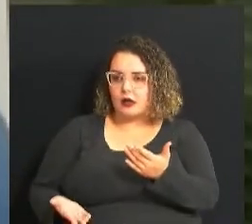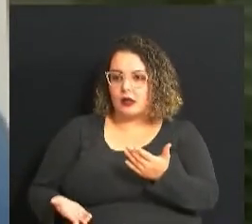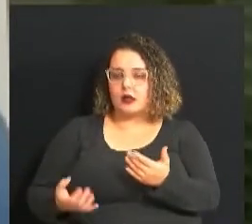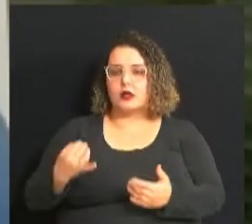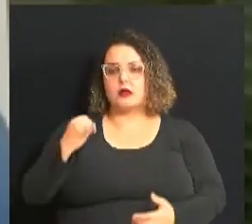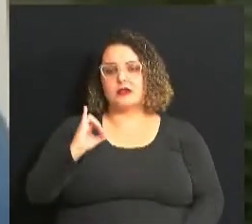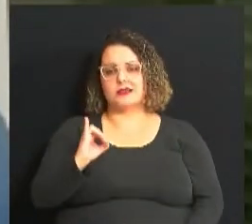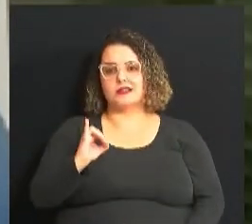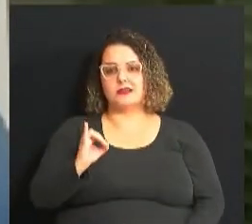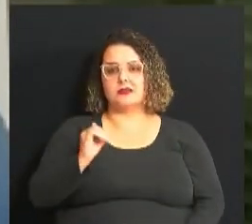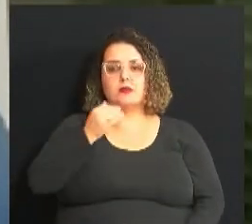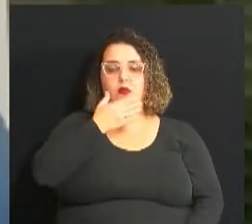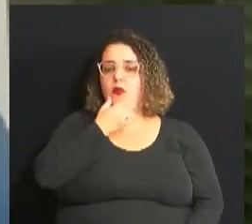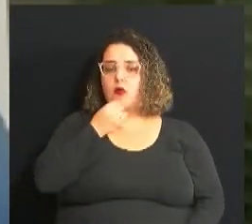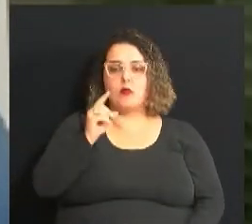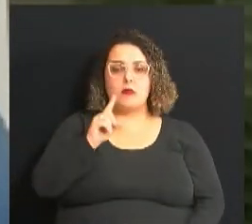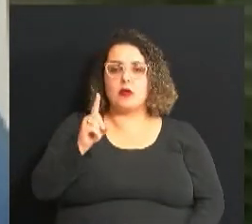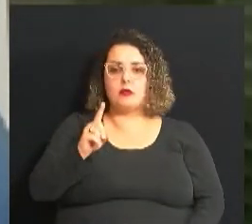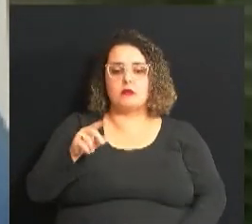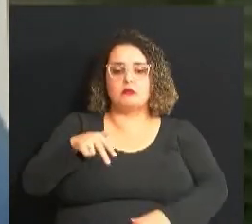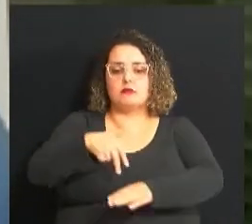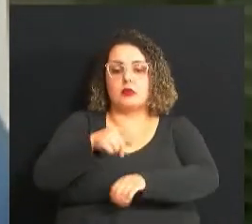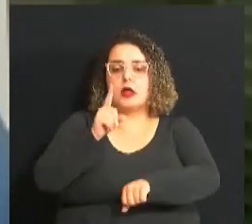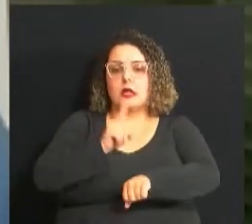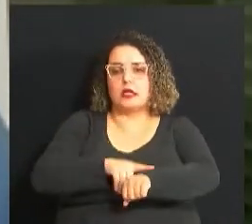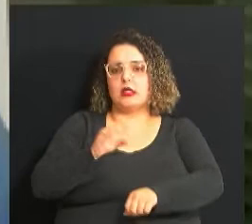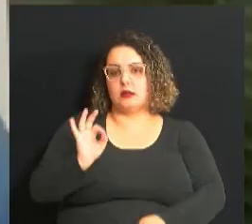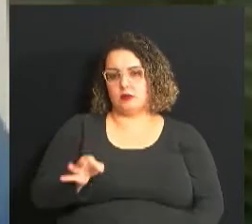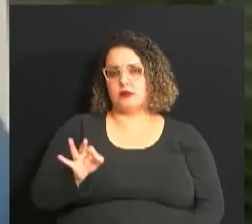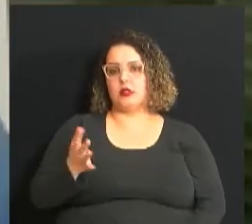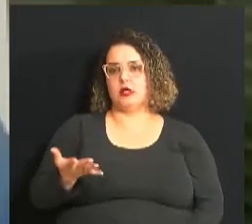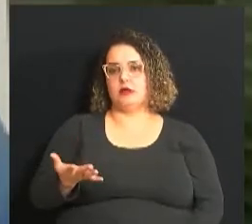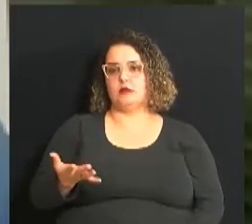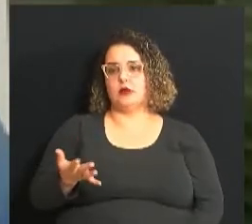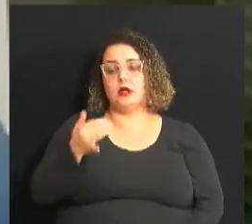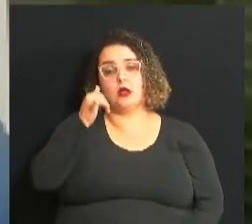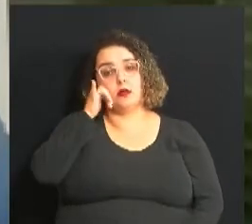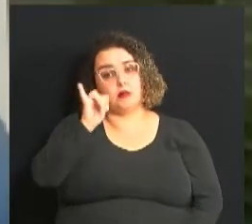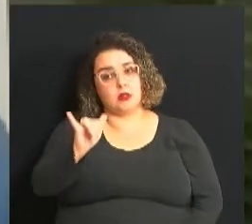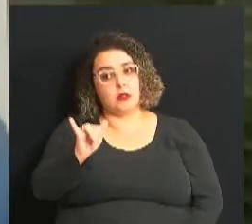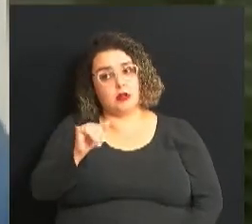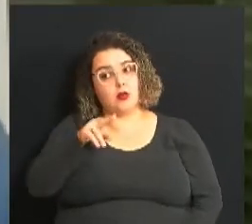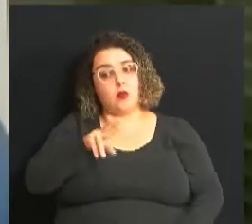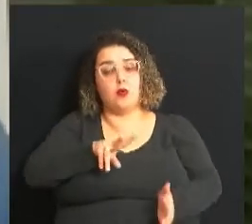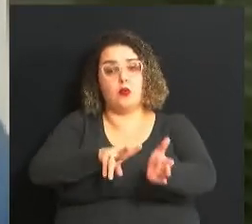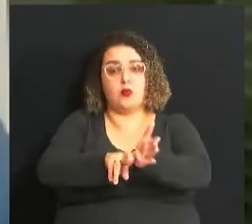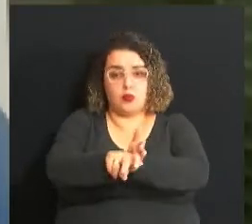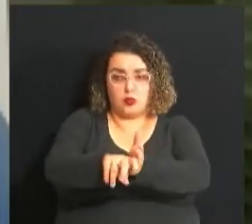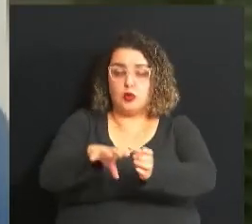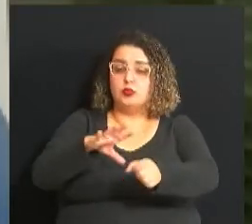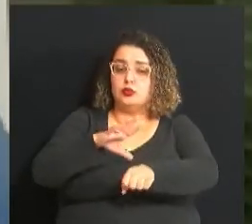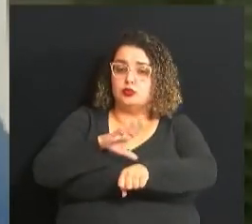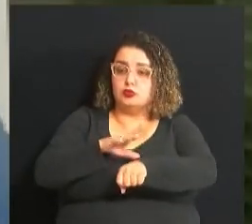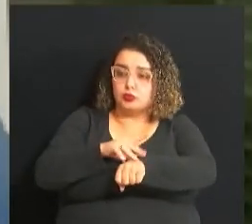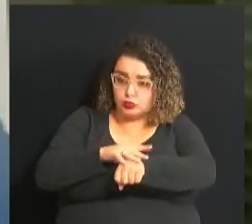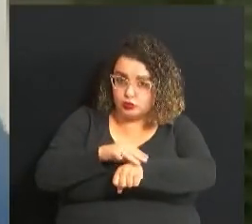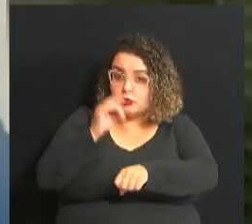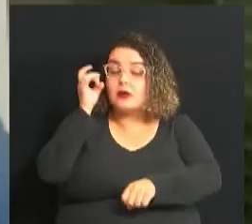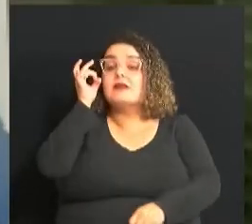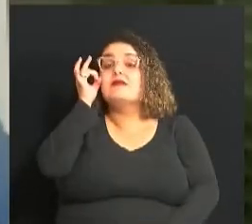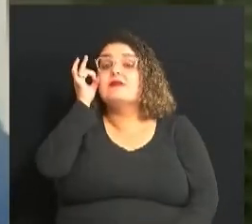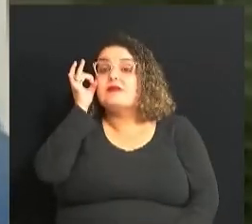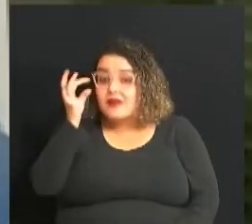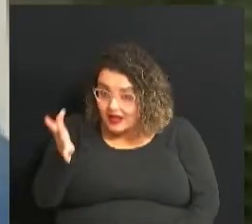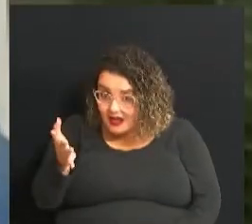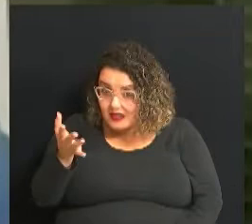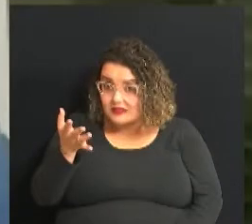não procurar a tempo para que ele possa prevenir ou detectar doenças que são fáceis de